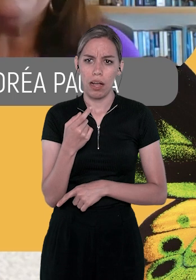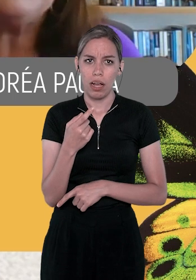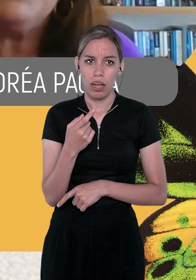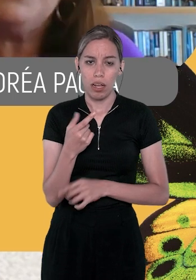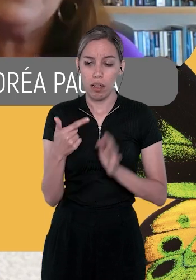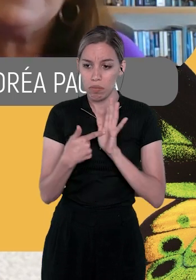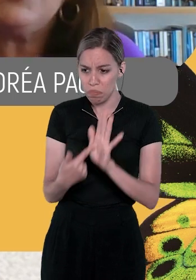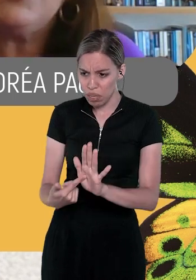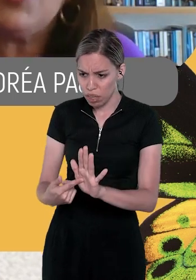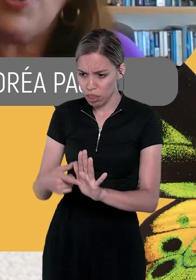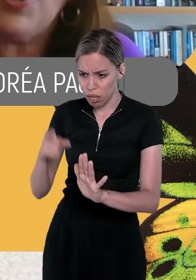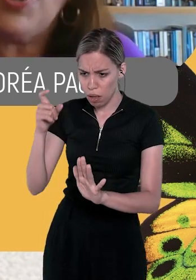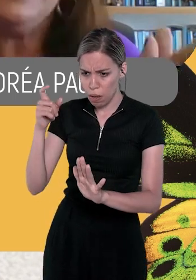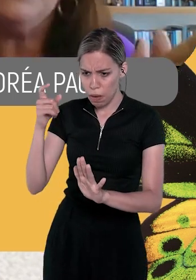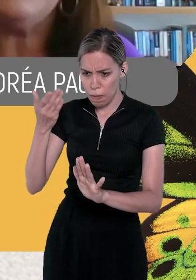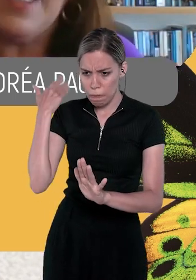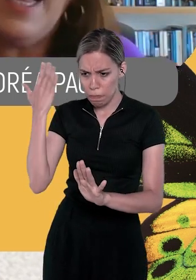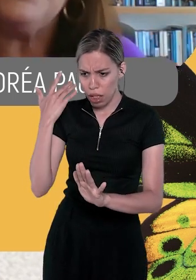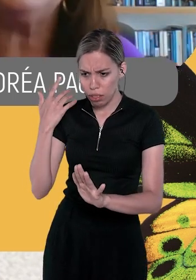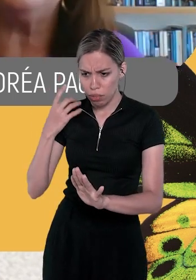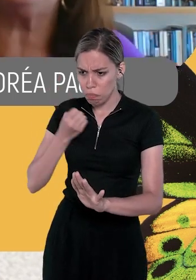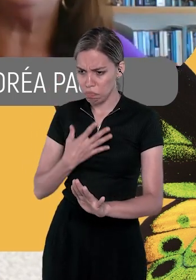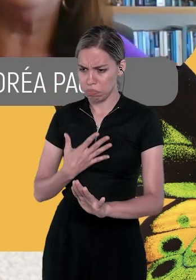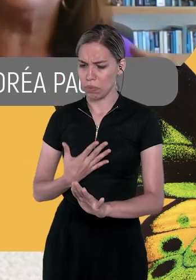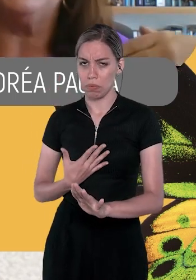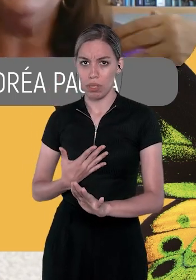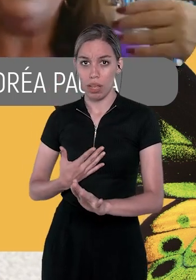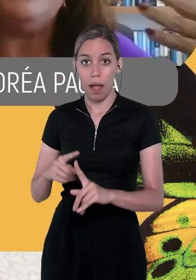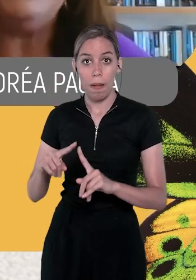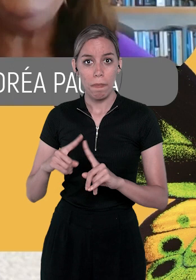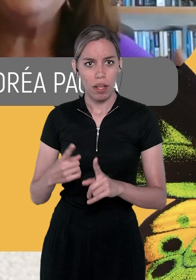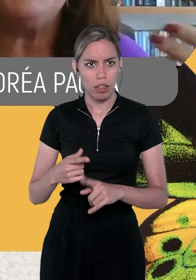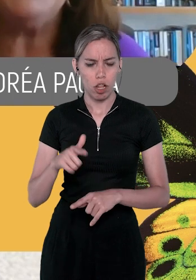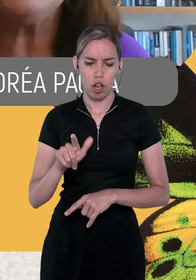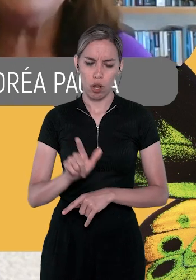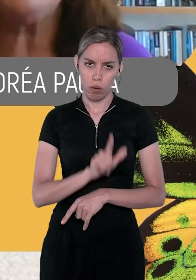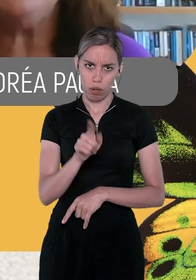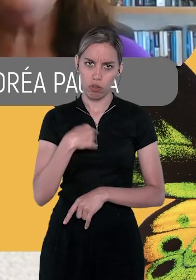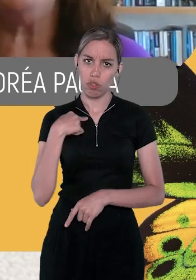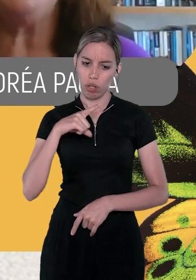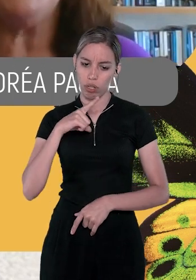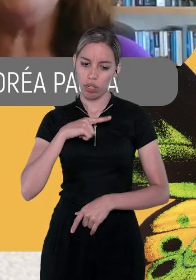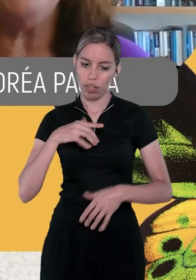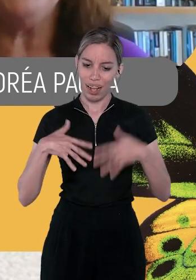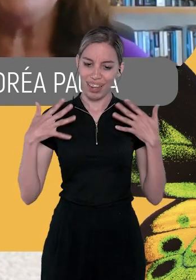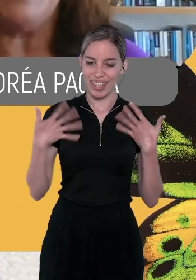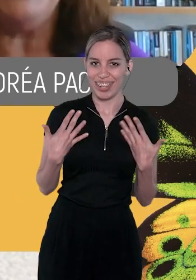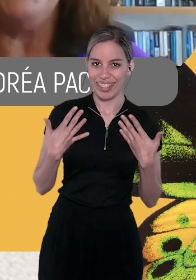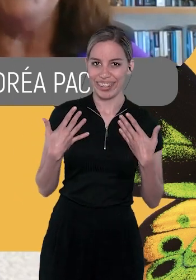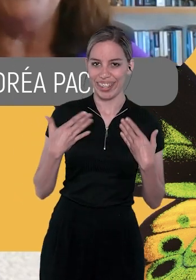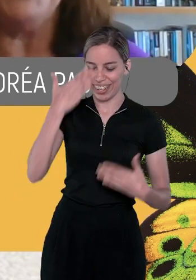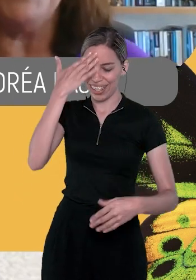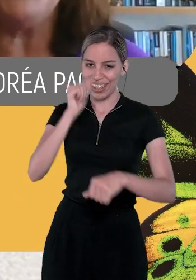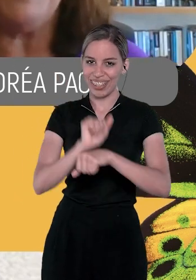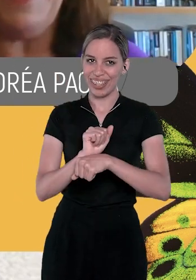garotada é um passado que nunca existiu. Então, é claro que nós tínhamos alegria e esperança, mas isso me lembra muito aquele filme do Woody Allen,